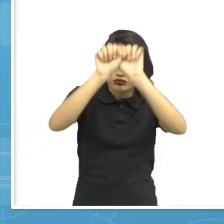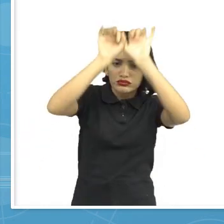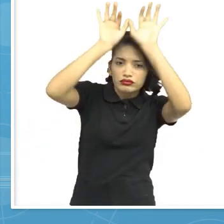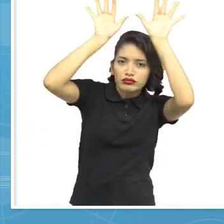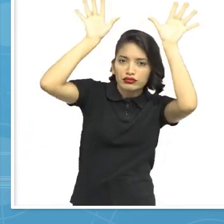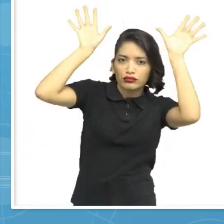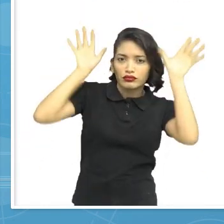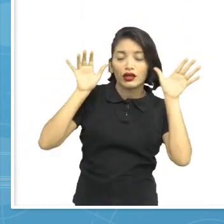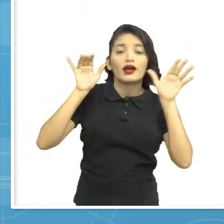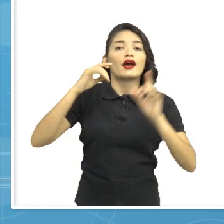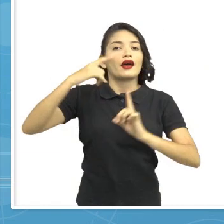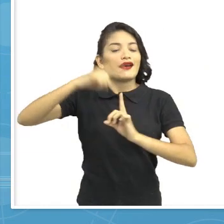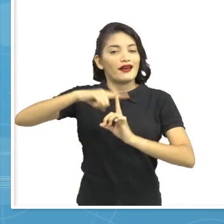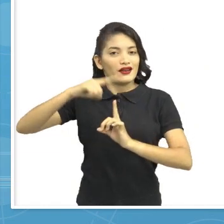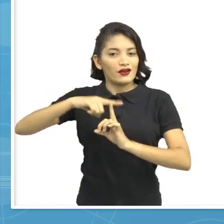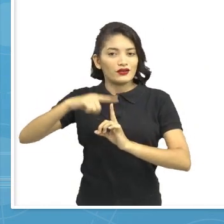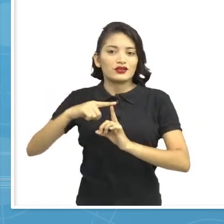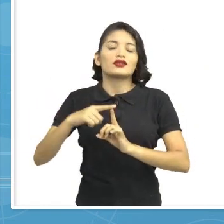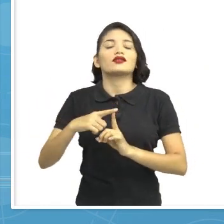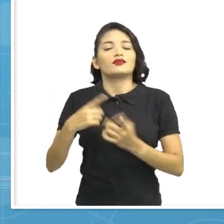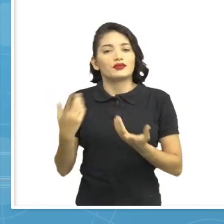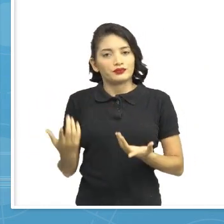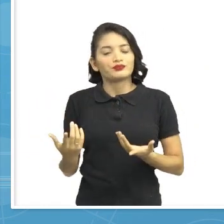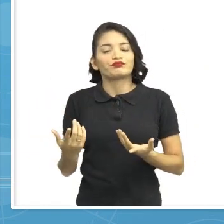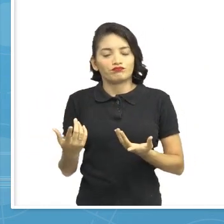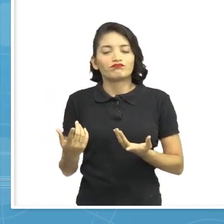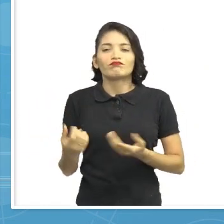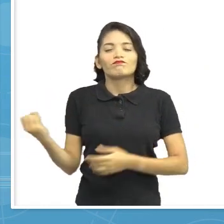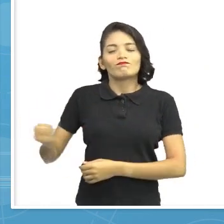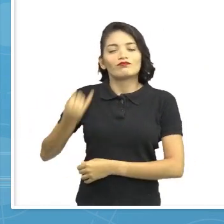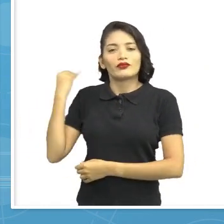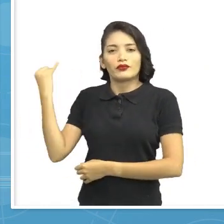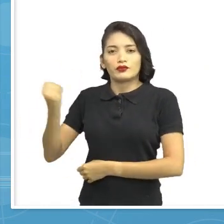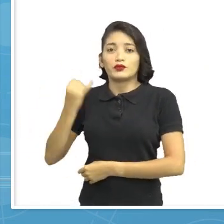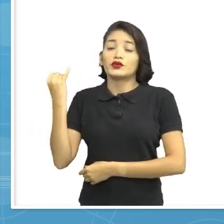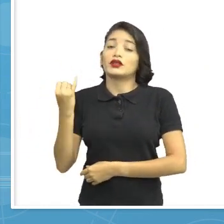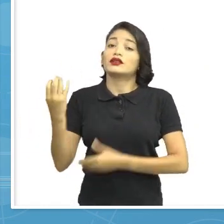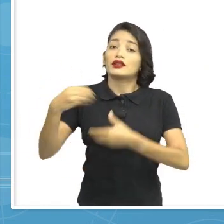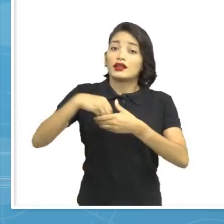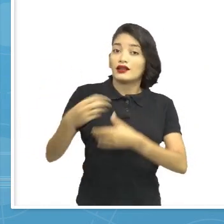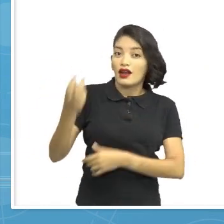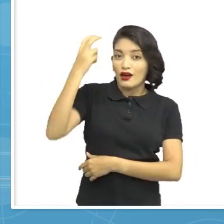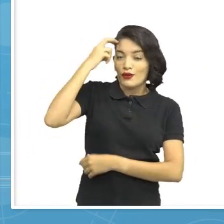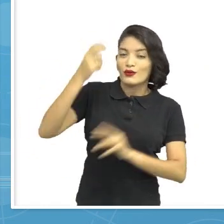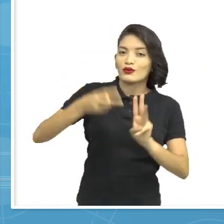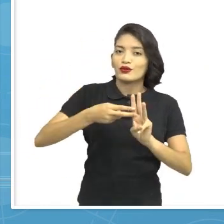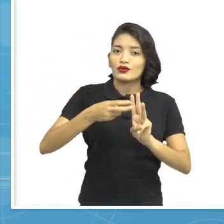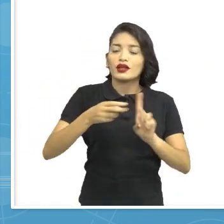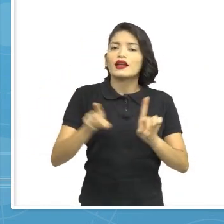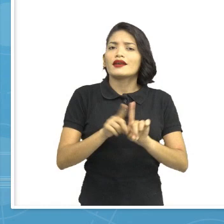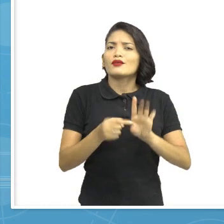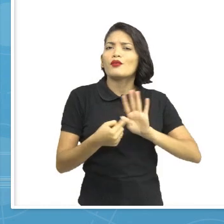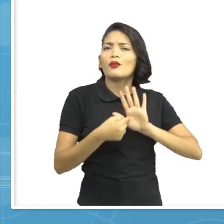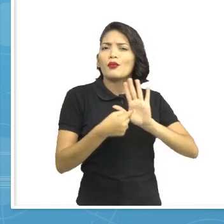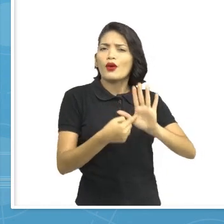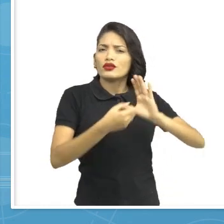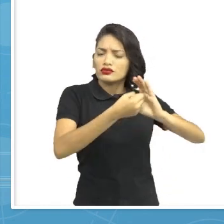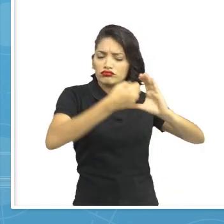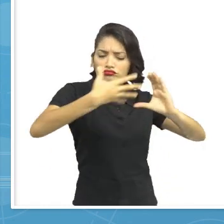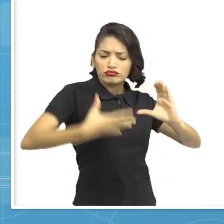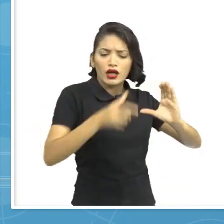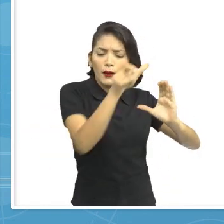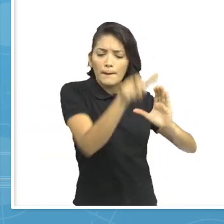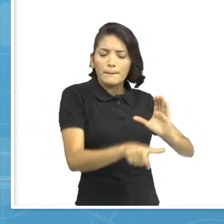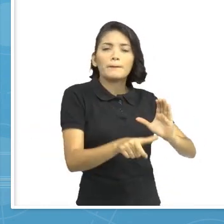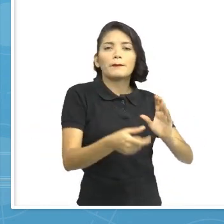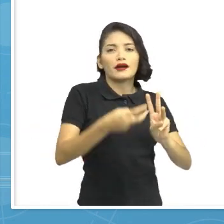forma contínua. Esse é um elemento muito importante na cultura indígena, inclusive ele caracteriza muitos indígenas,